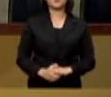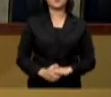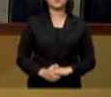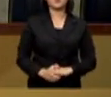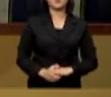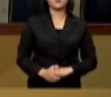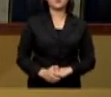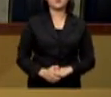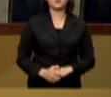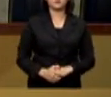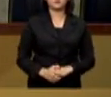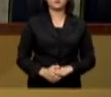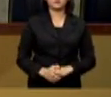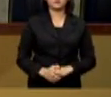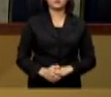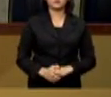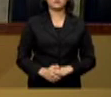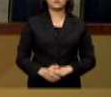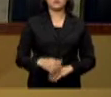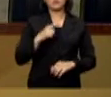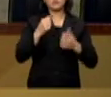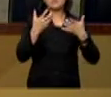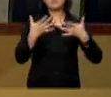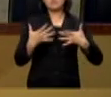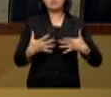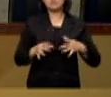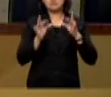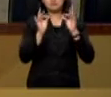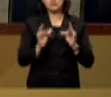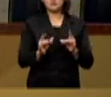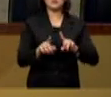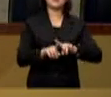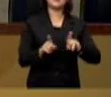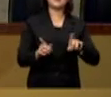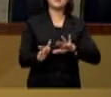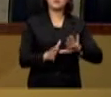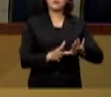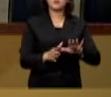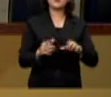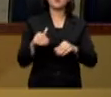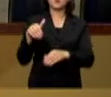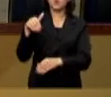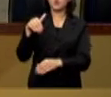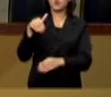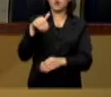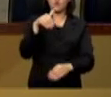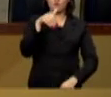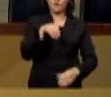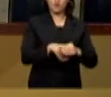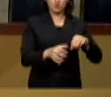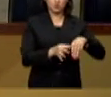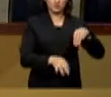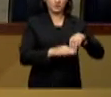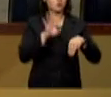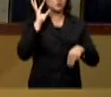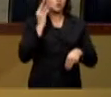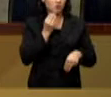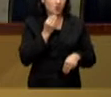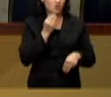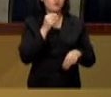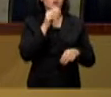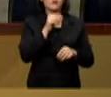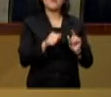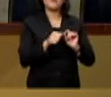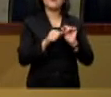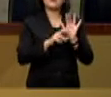Aí diz as das expressões, né? Tudo nos termos do voto do ministro Dias Toffoli, redator para o acordo vencido do ministro Carmen Lúcia